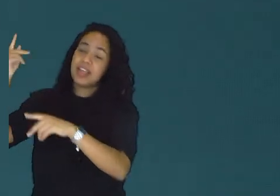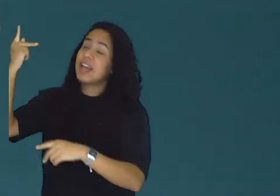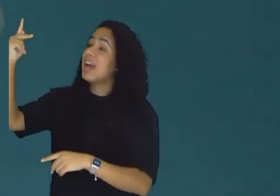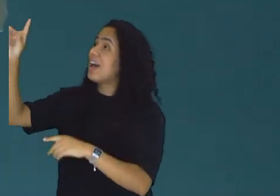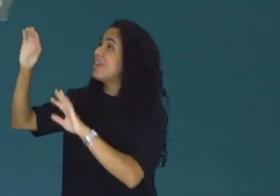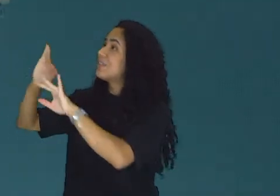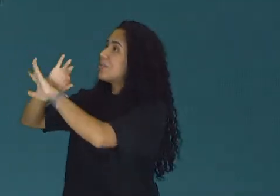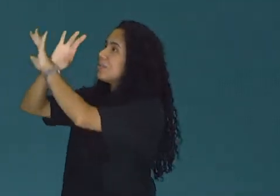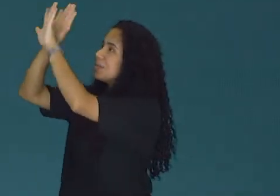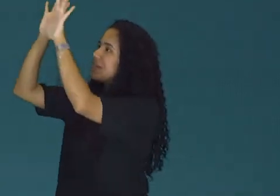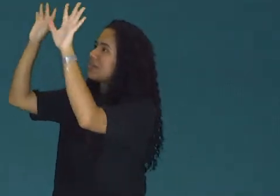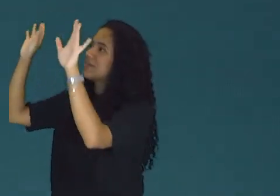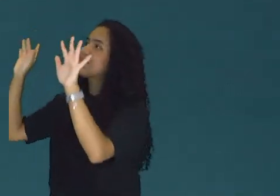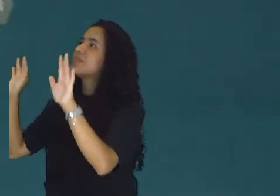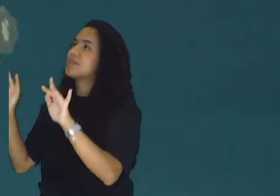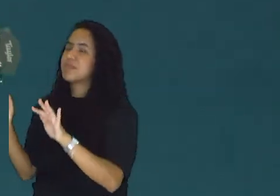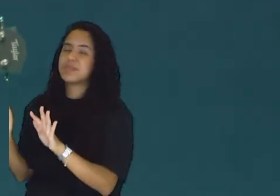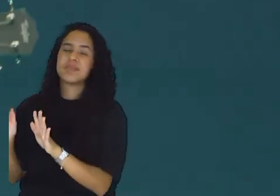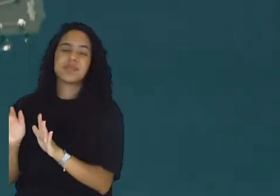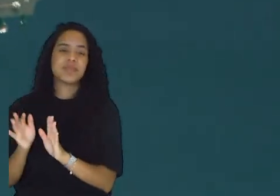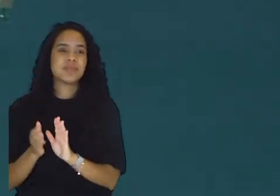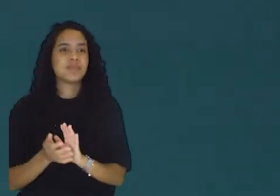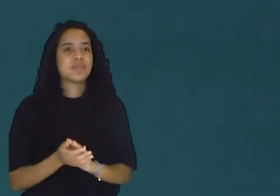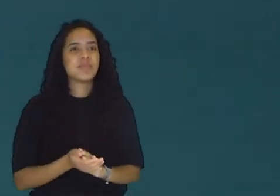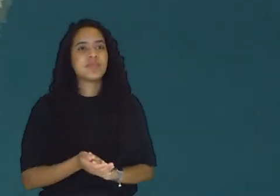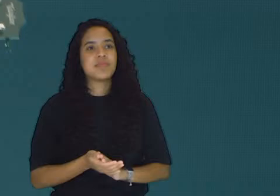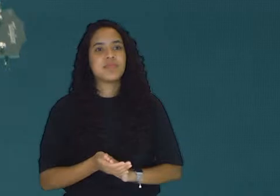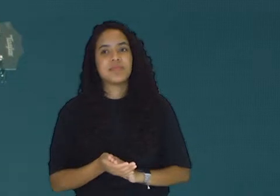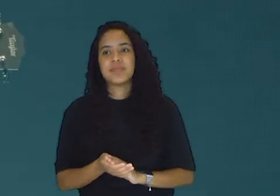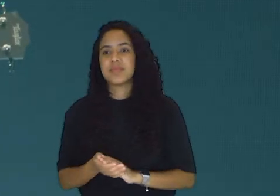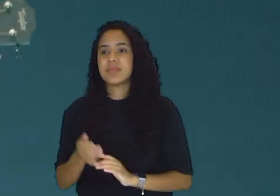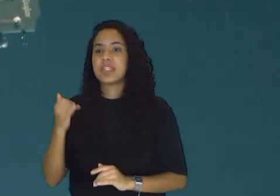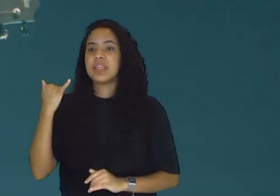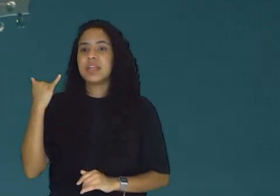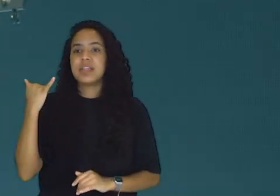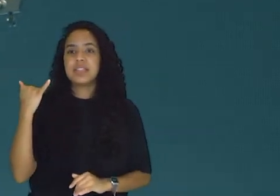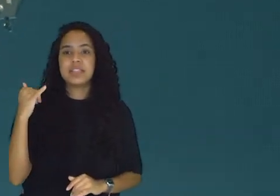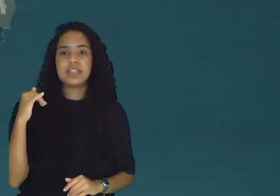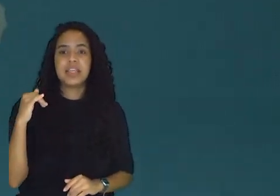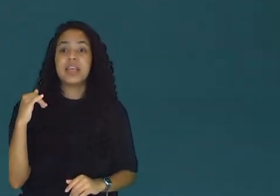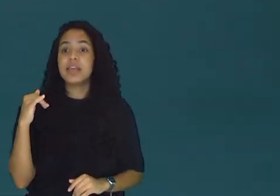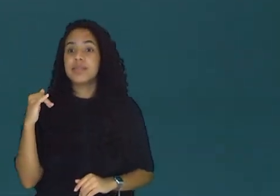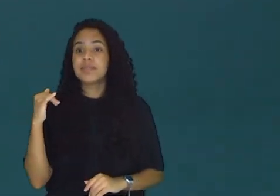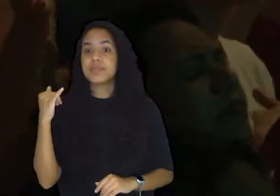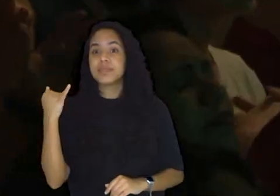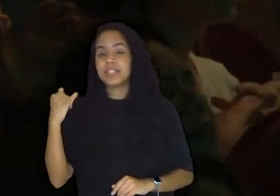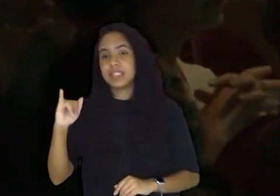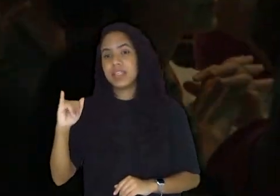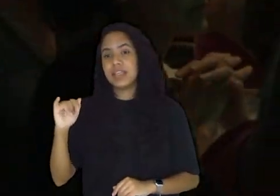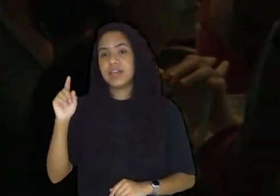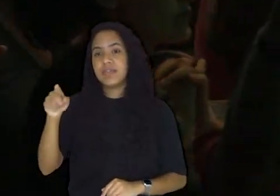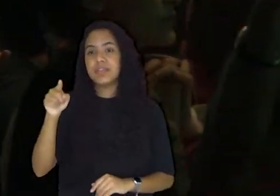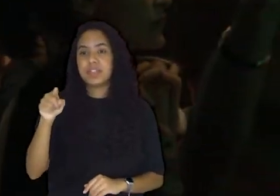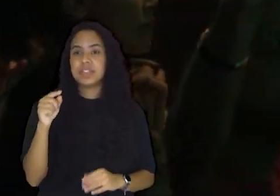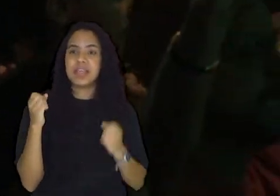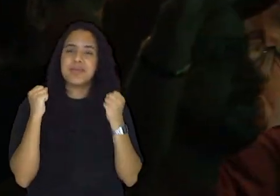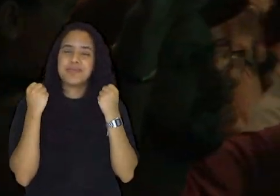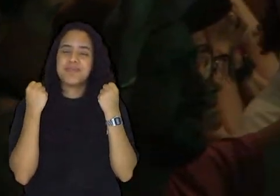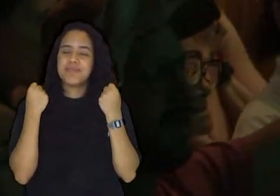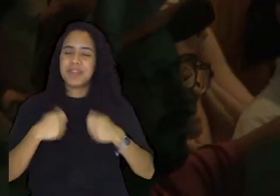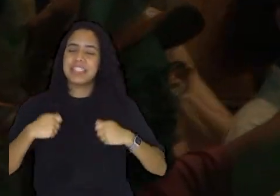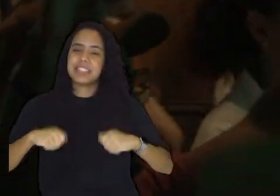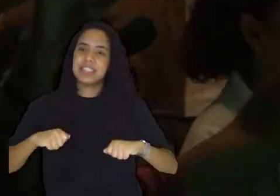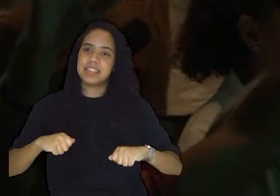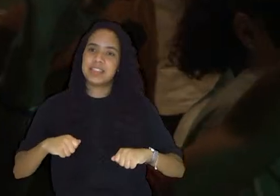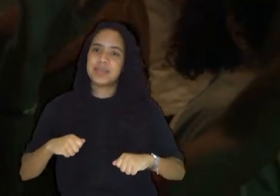Você precisa, Senhor. Se você precisa, meu irmão, da presença do Senhor vindo sobre a vida da sua família nesta hora. Se você entende